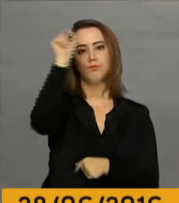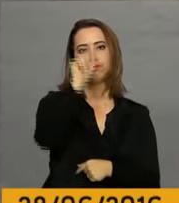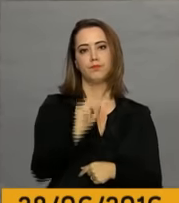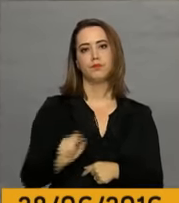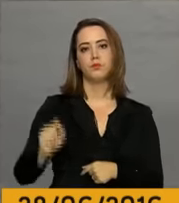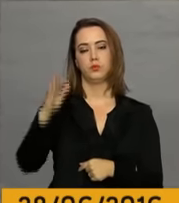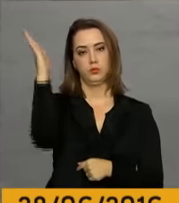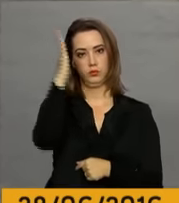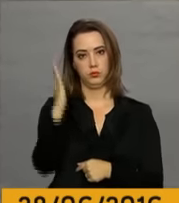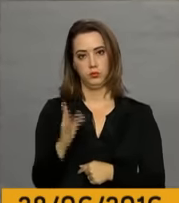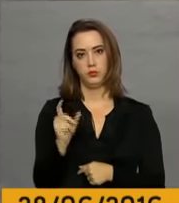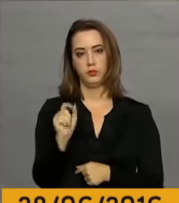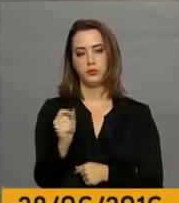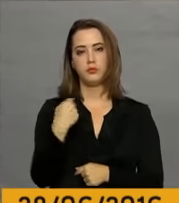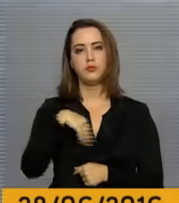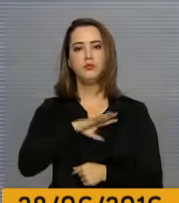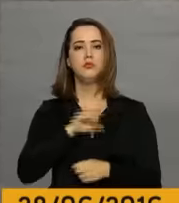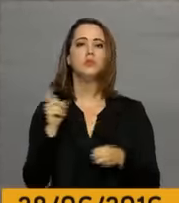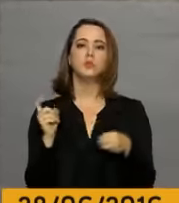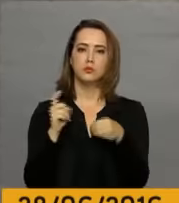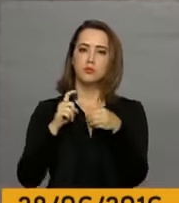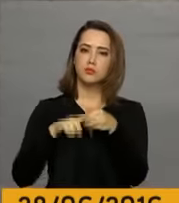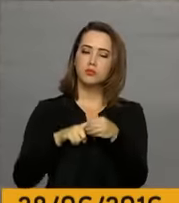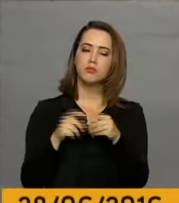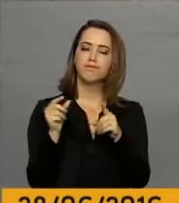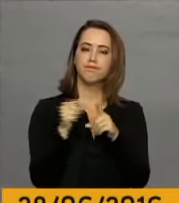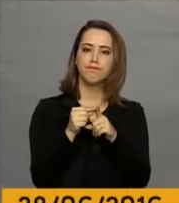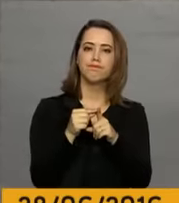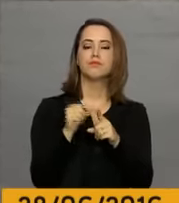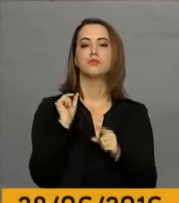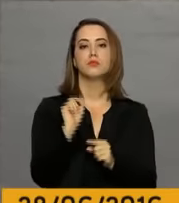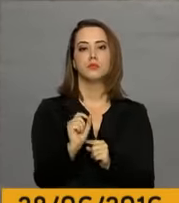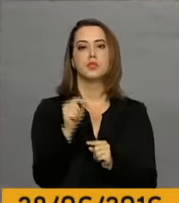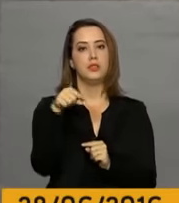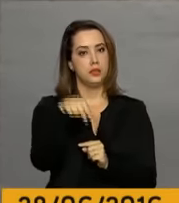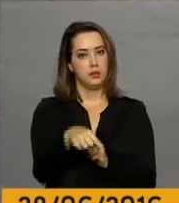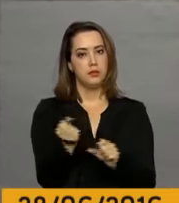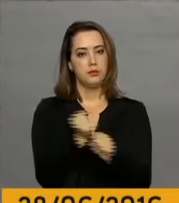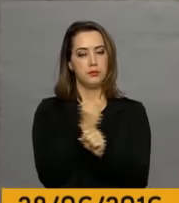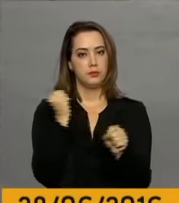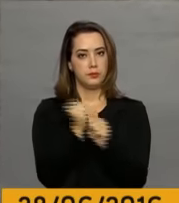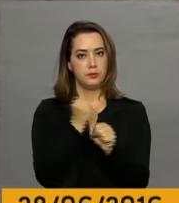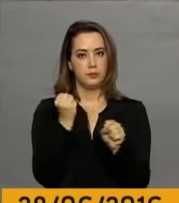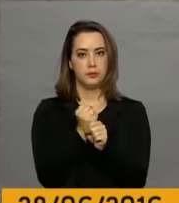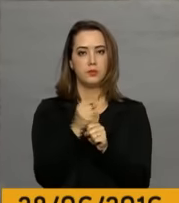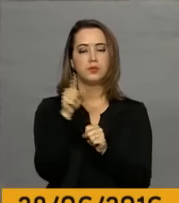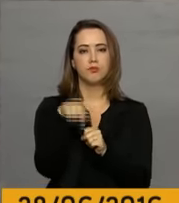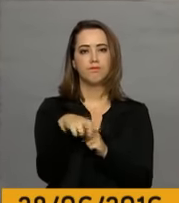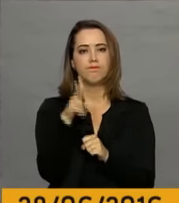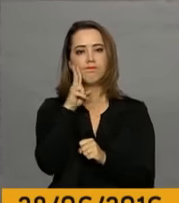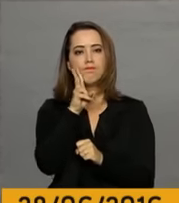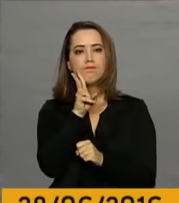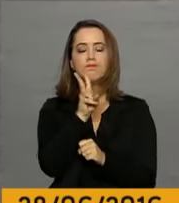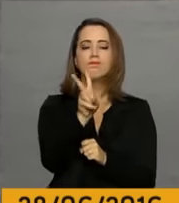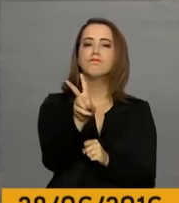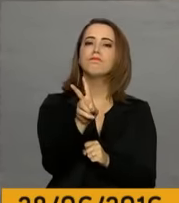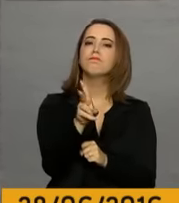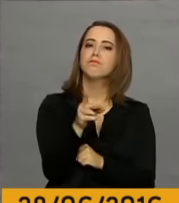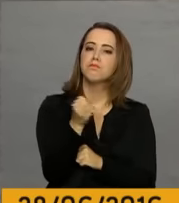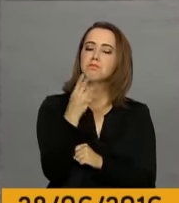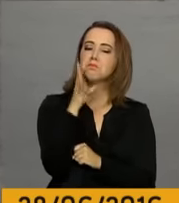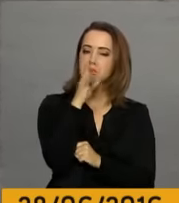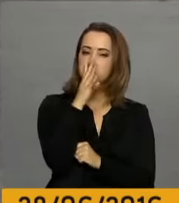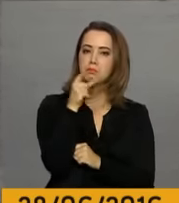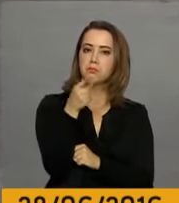brasileiros mas eu volto nestas Breves Palavras ao caso deste empreendimento é interessante notar e